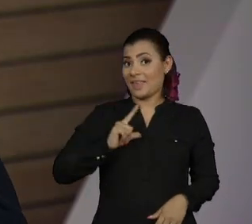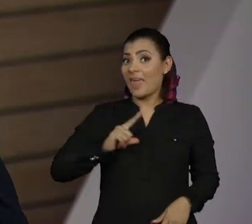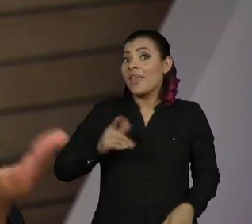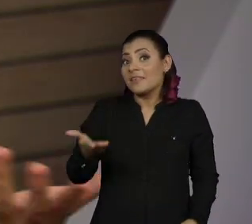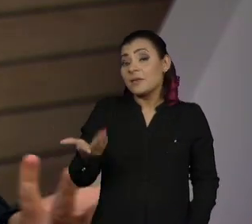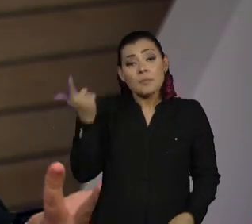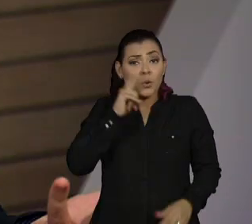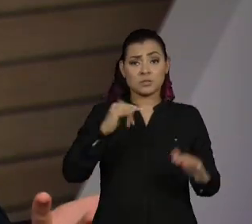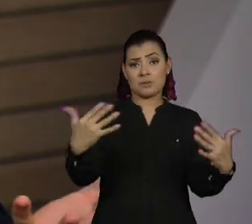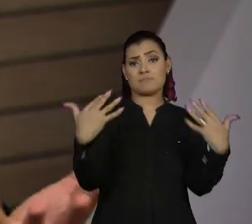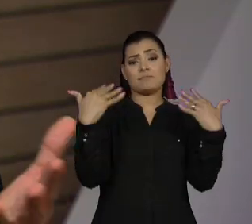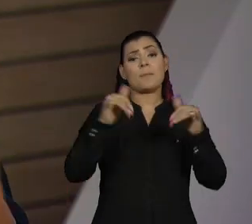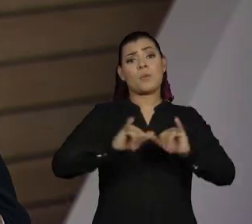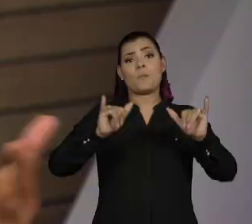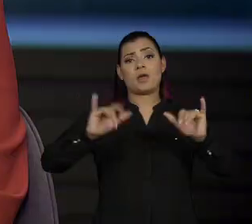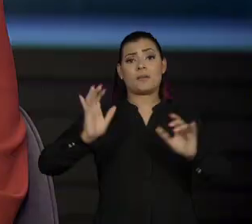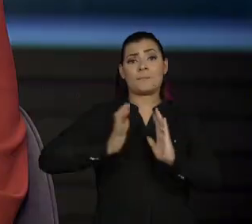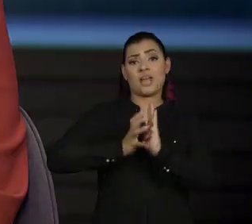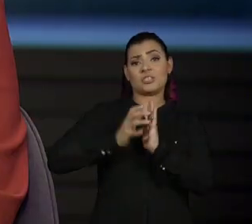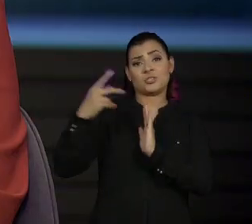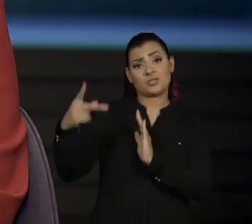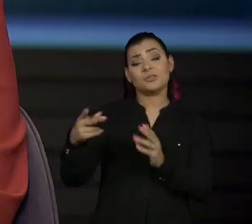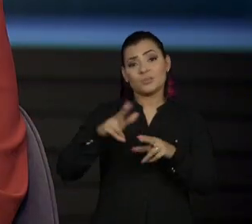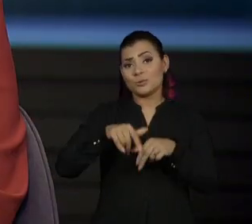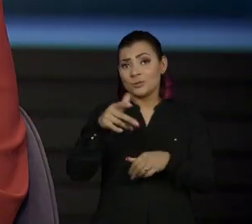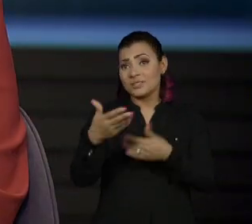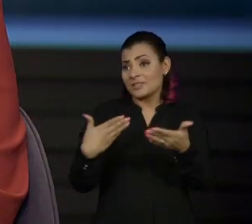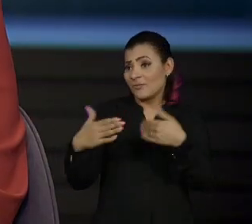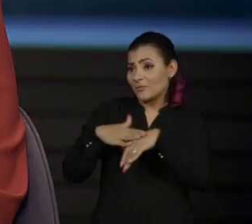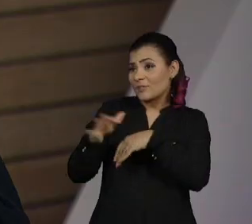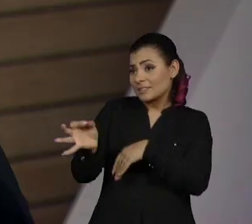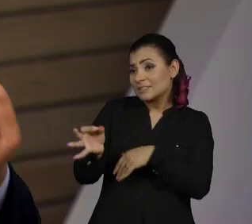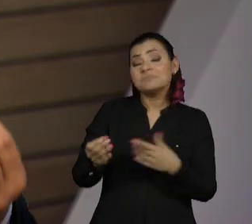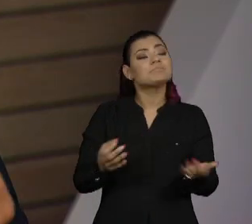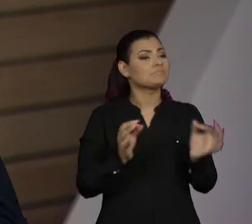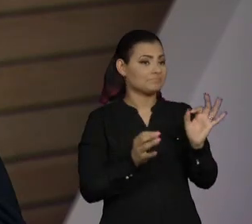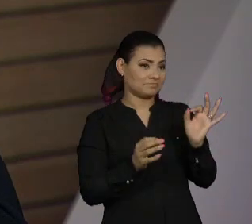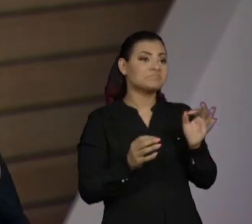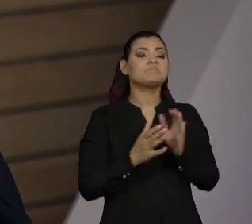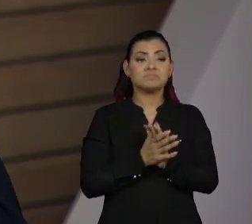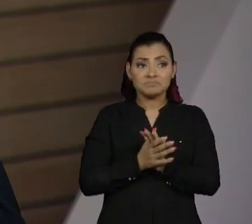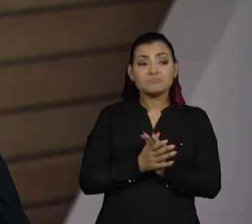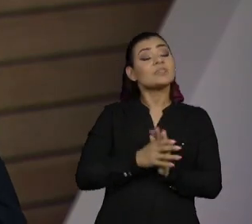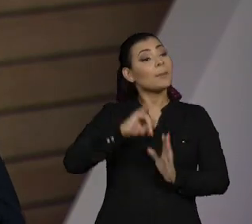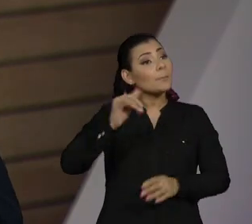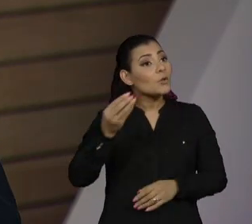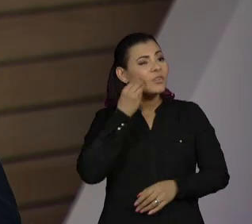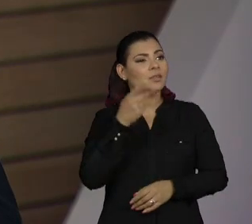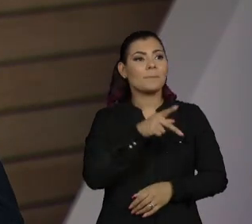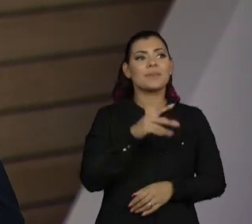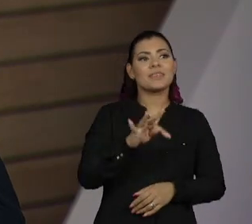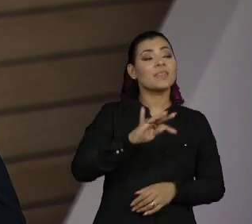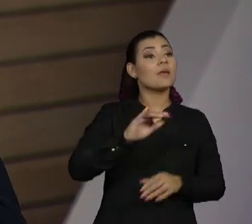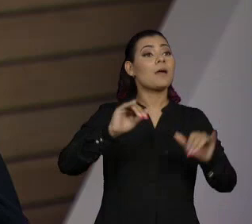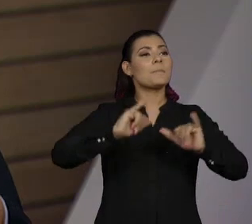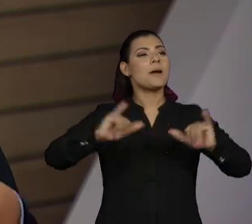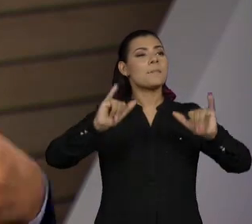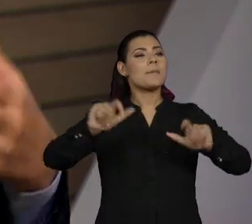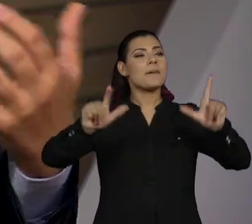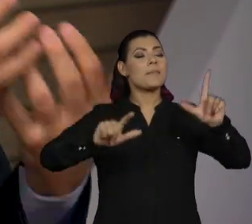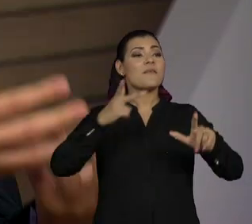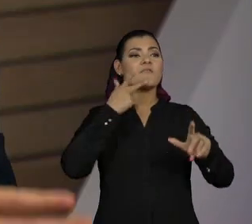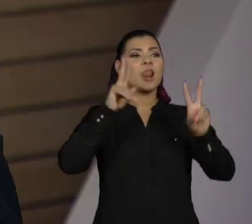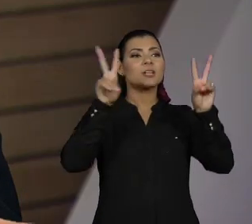para fazer a propaganda do próprio partido, né? A gente até falou disso no primeiro programa, né, Vera? De como que o PT deve aproveitar um pouco as campanhas municipais para falar